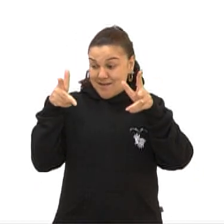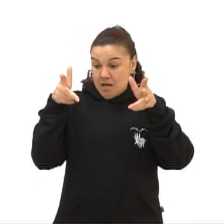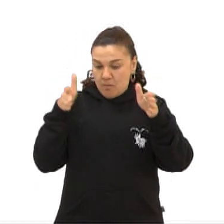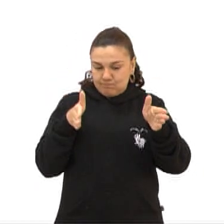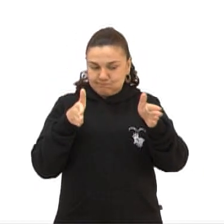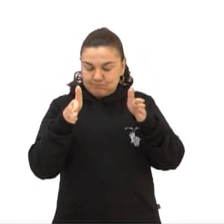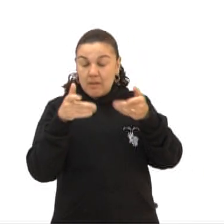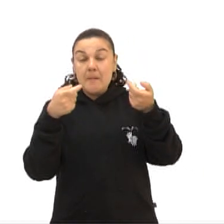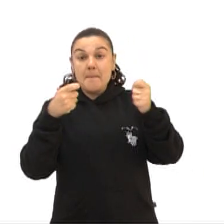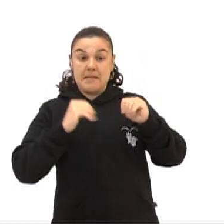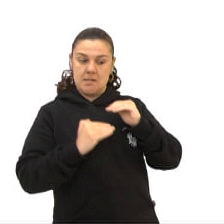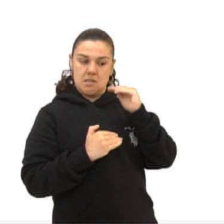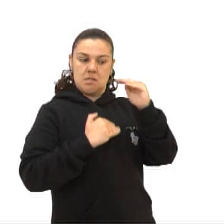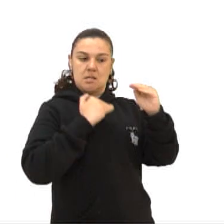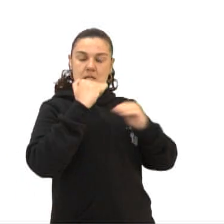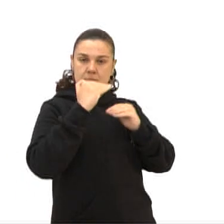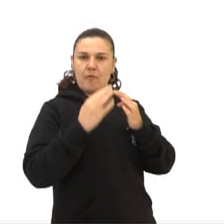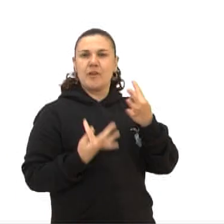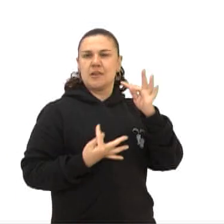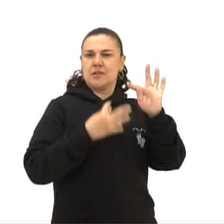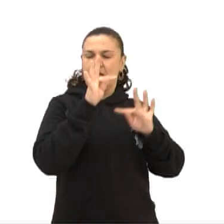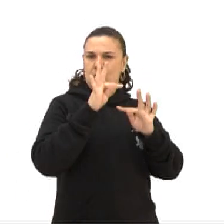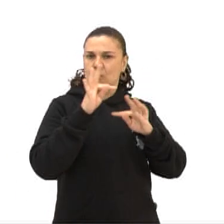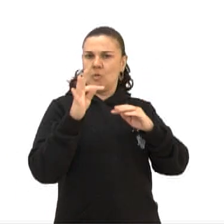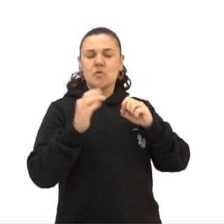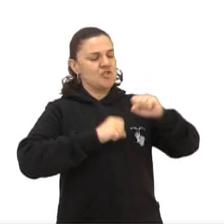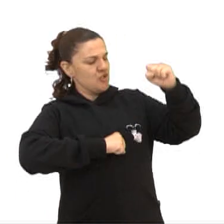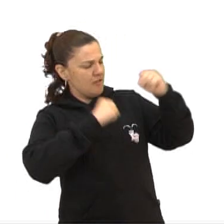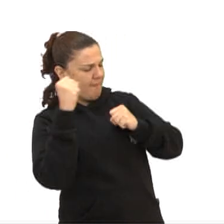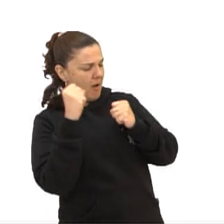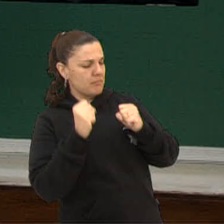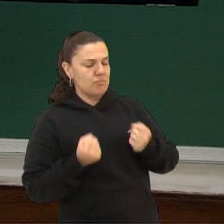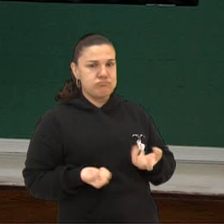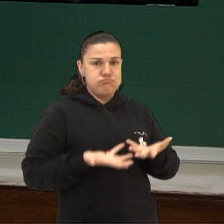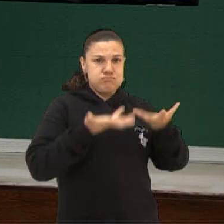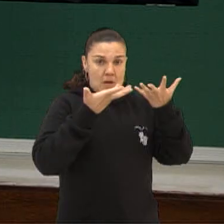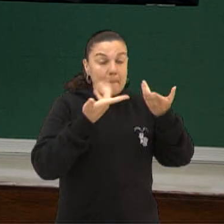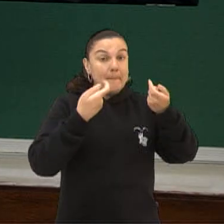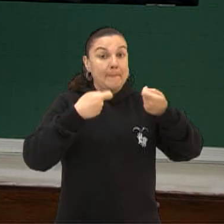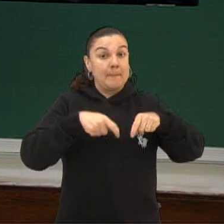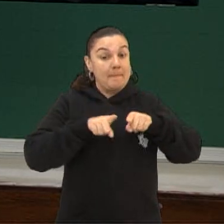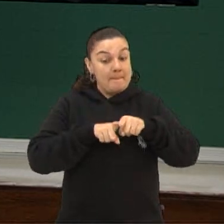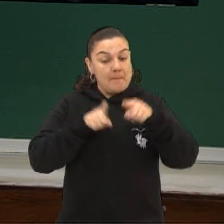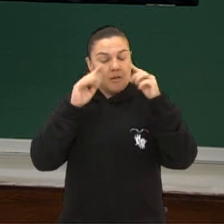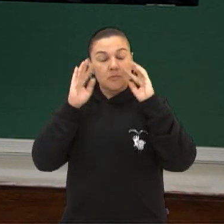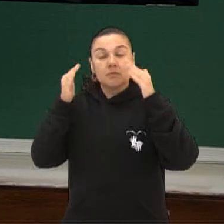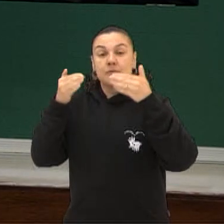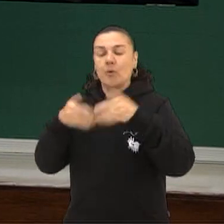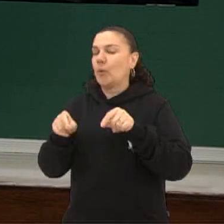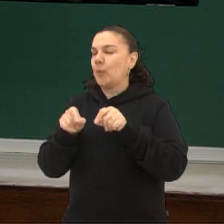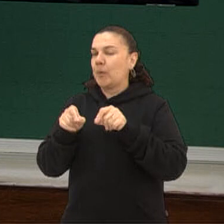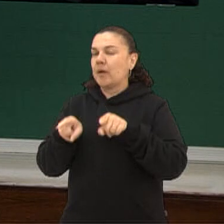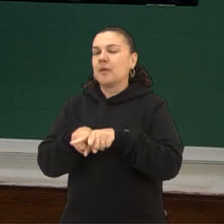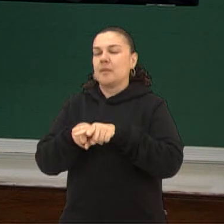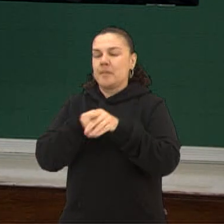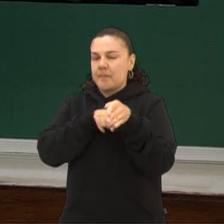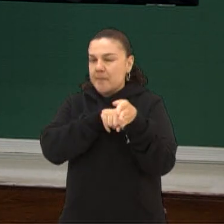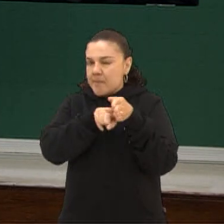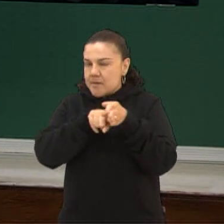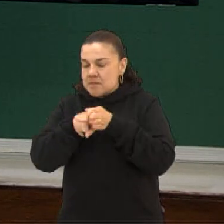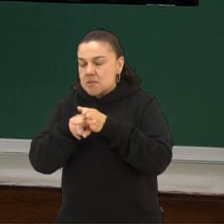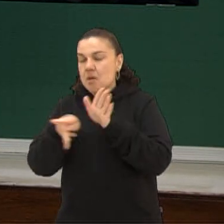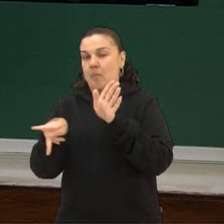desenvolvimento industrial e tecnológico, a gente também não pode deixar de perceber esse problema apontado pelos estudos científicos